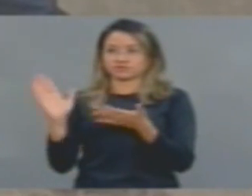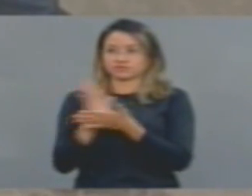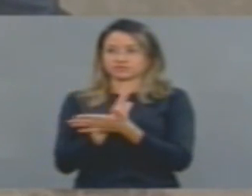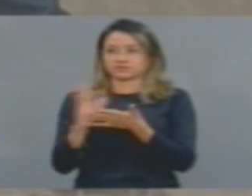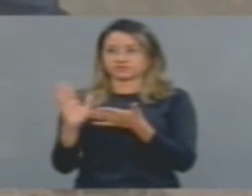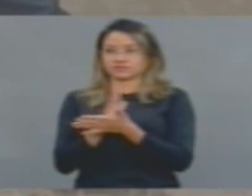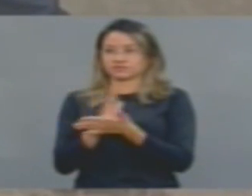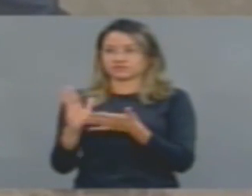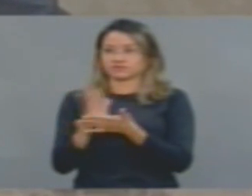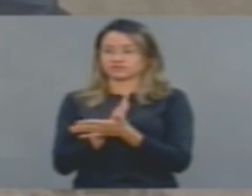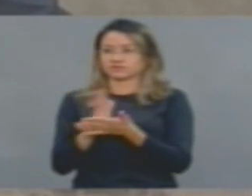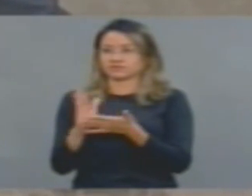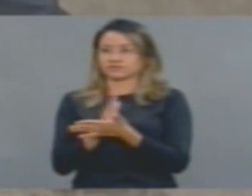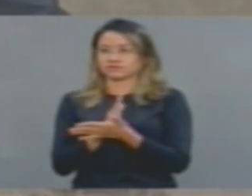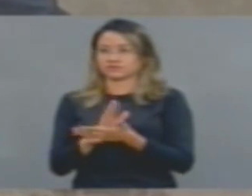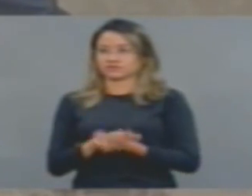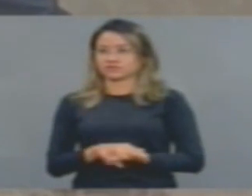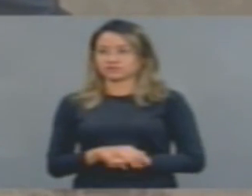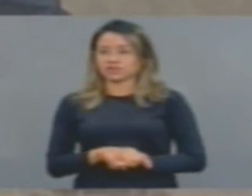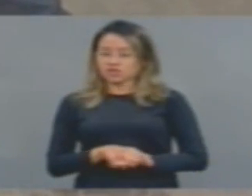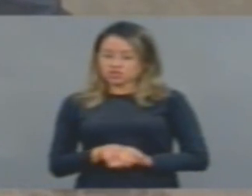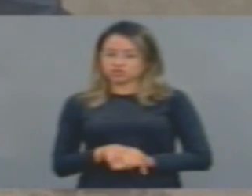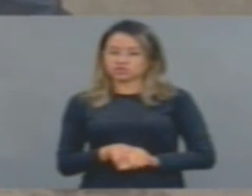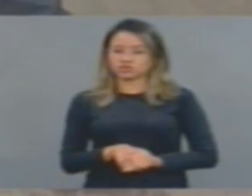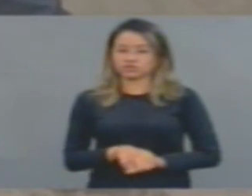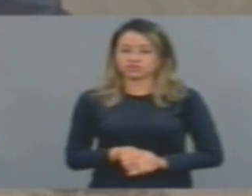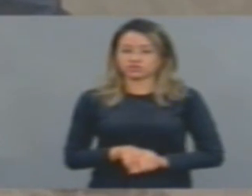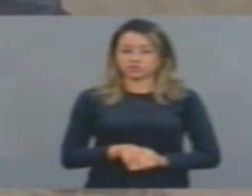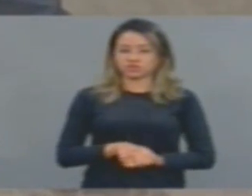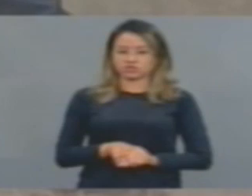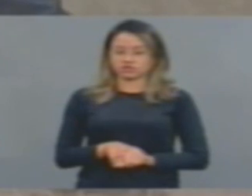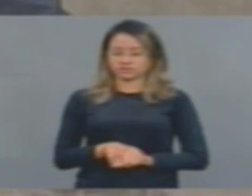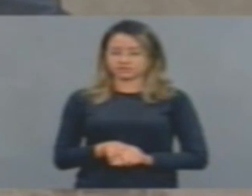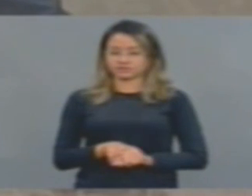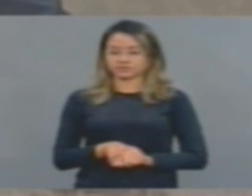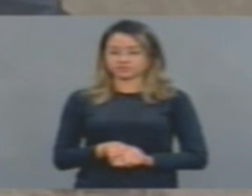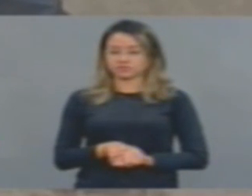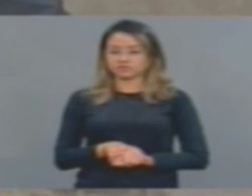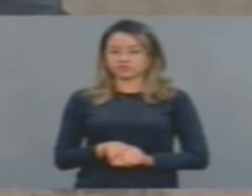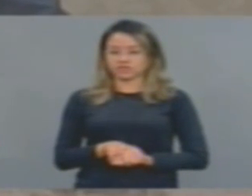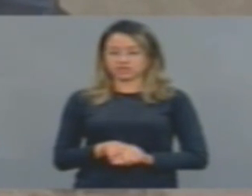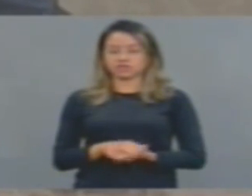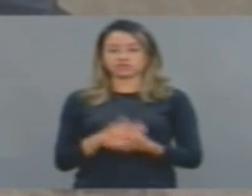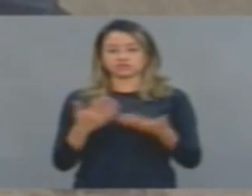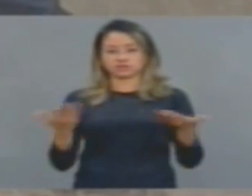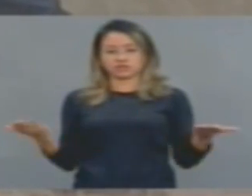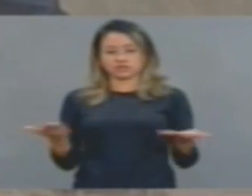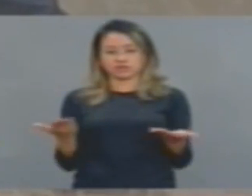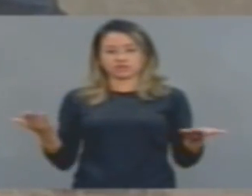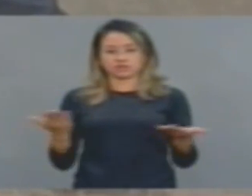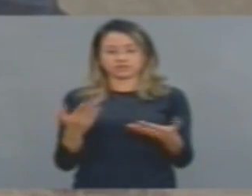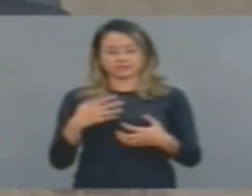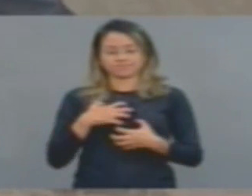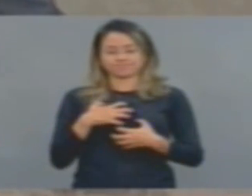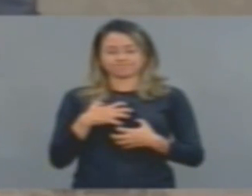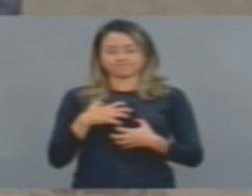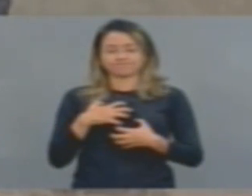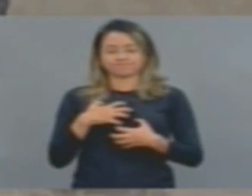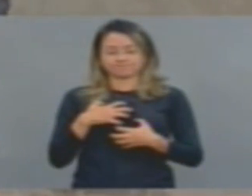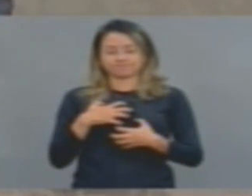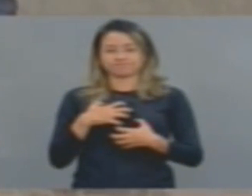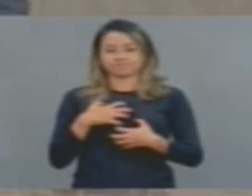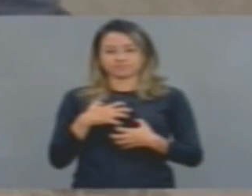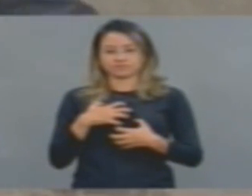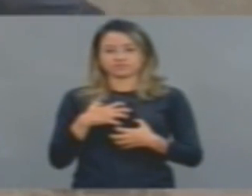e aí eu também vejo que essa situação, ela transcende a questão